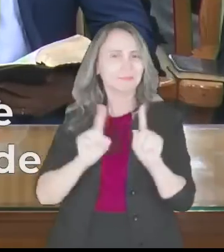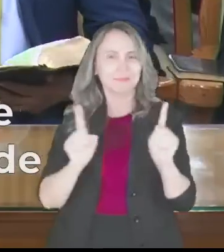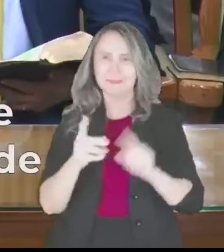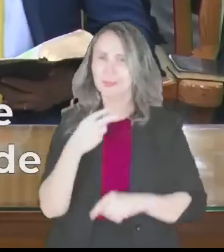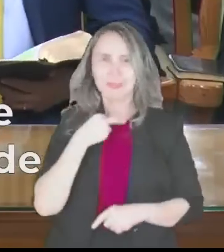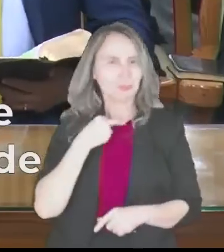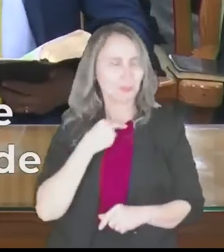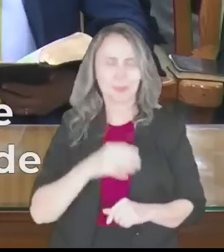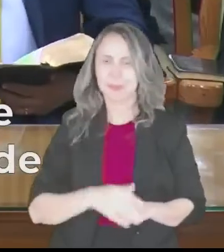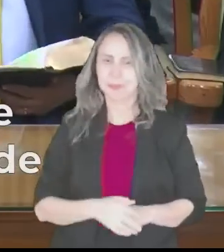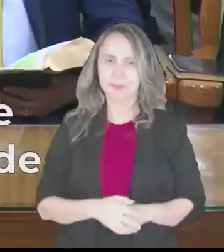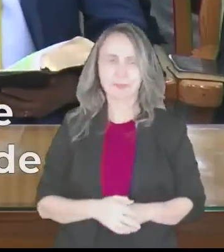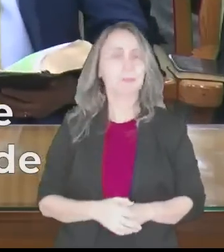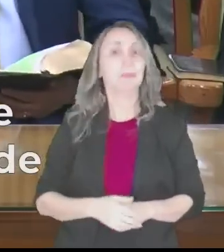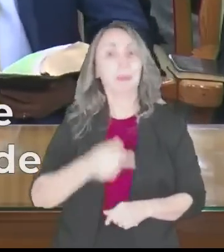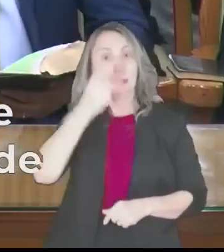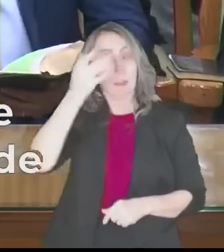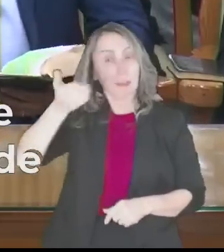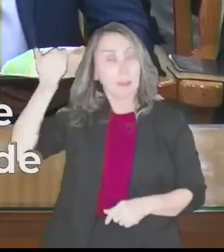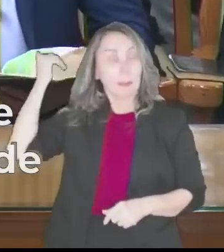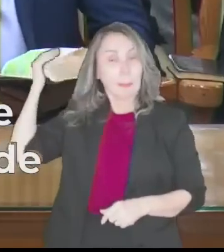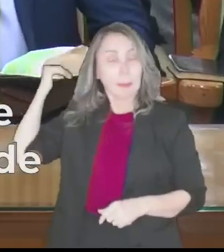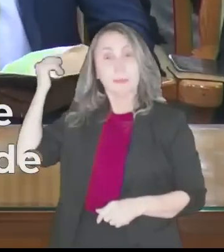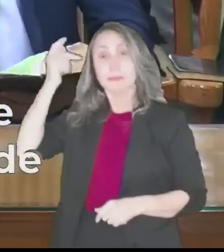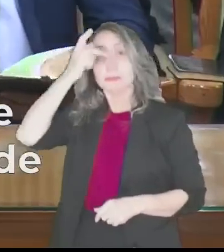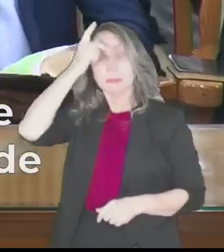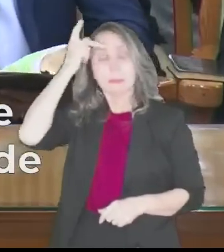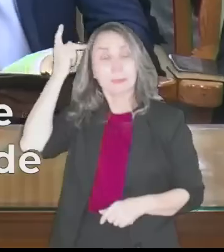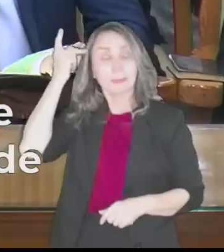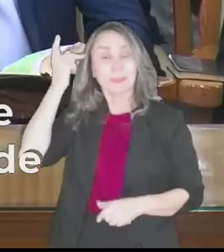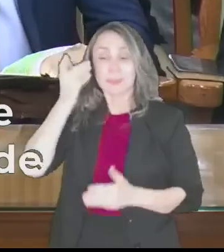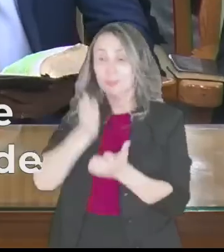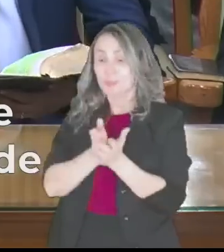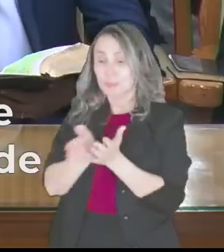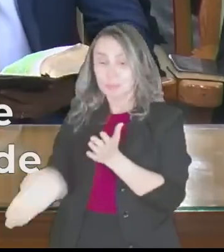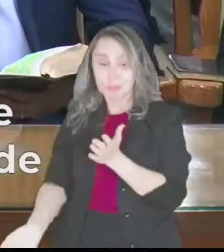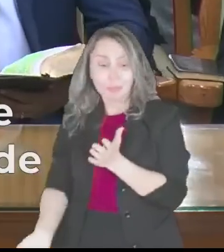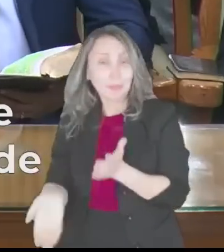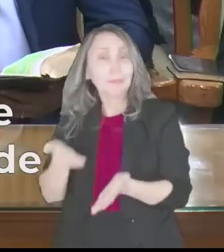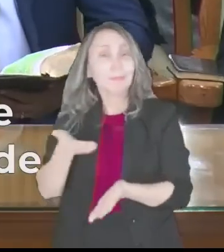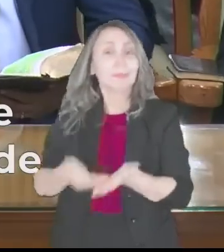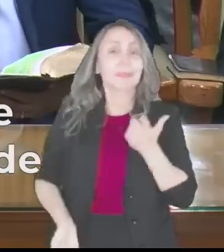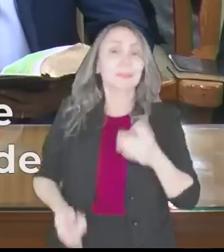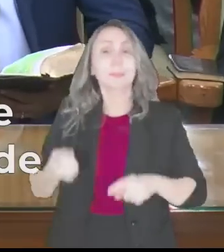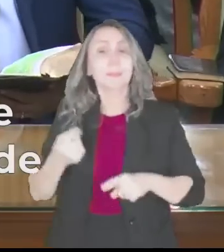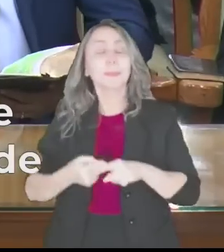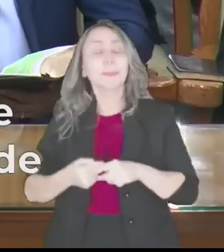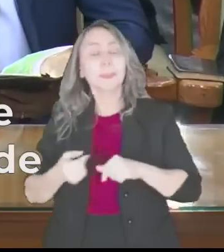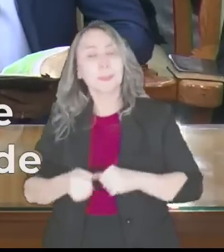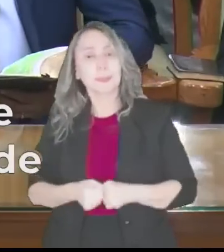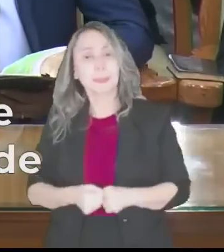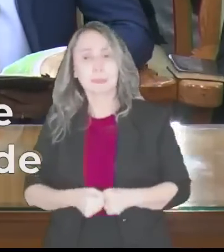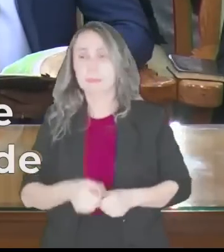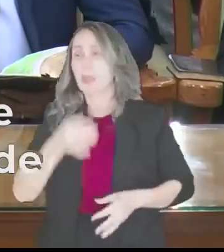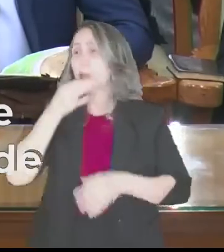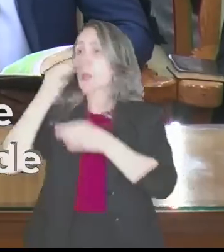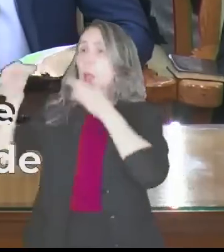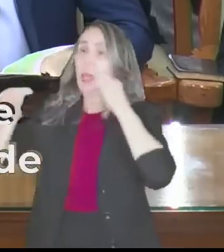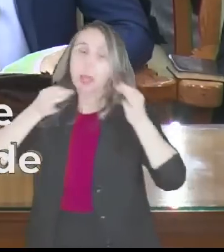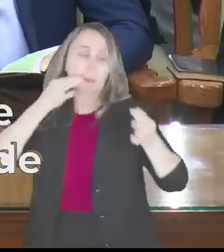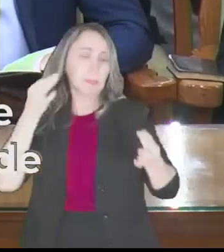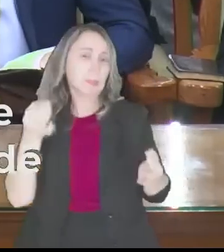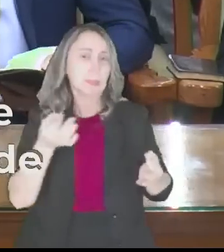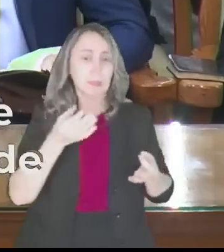perdeu? Era membro da igreja, depois foi atrás de outra igreja, depois foi atrás de outra, depois saiu dizendo as suas ideias, e no fim, nem o